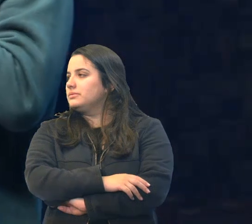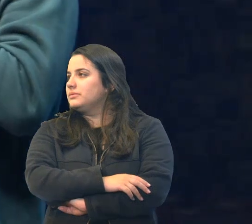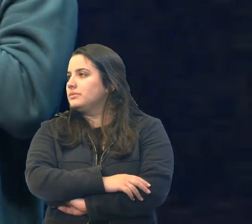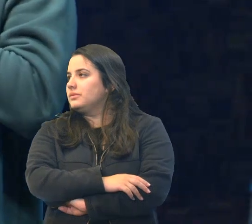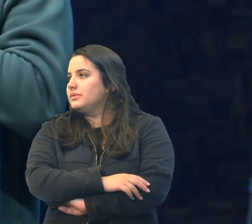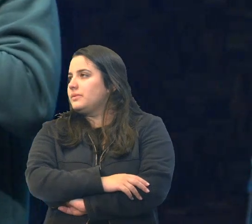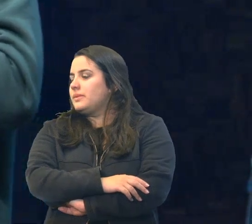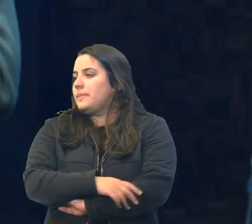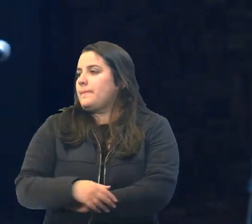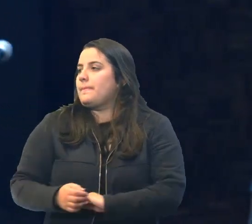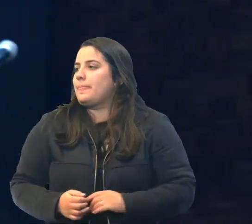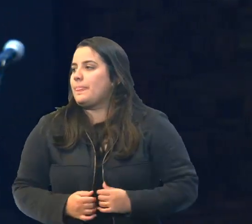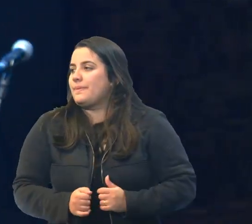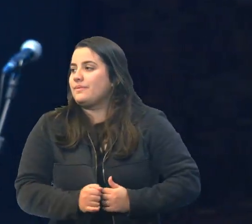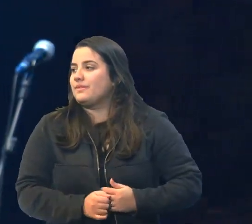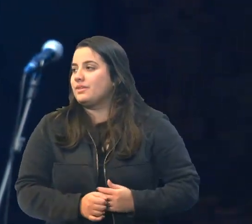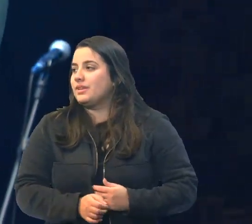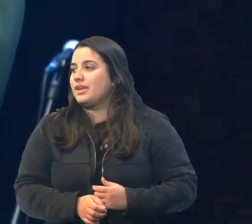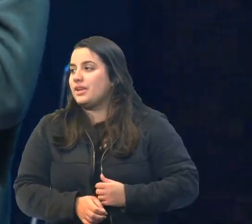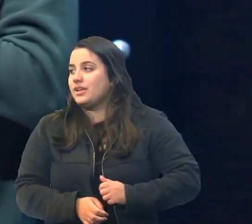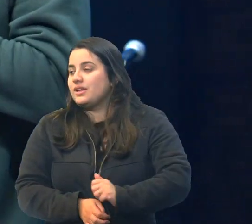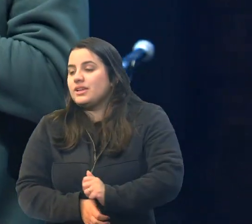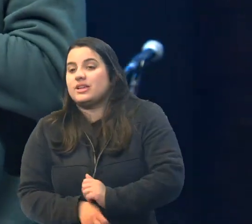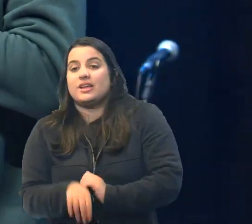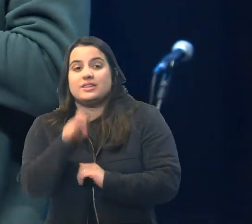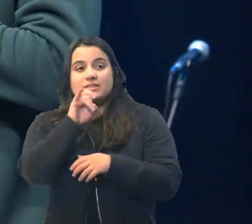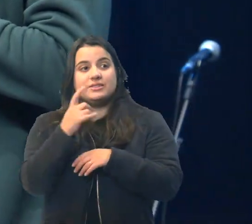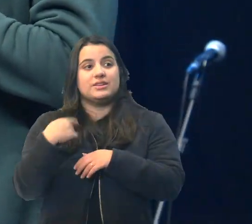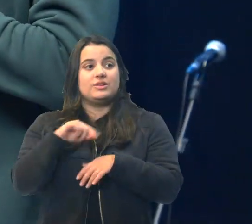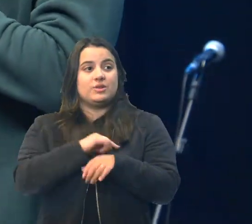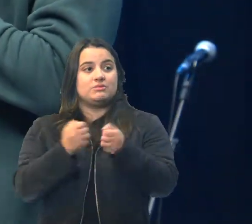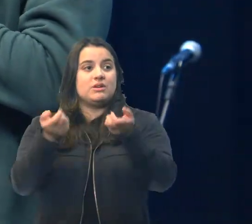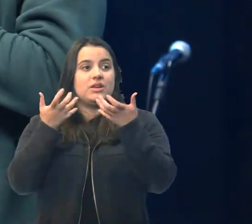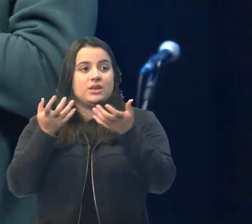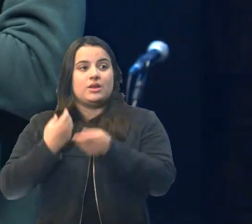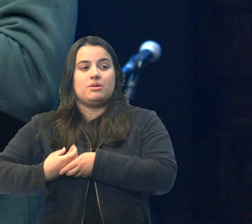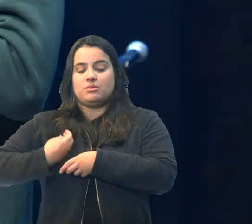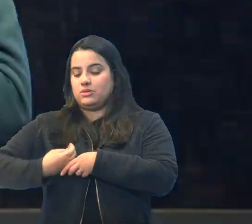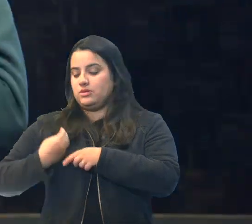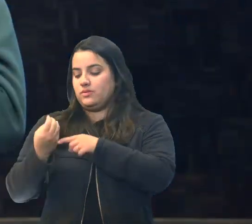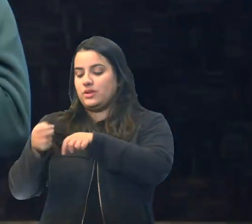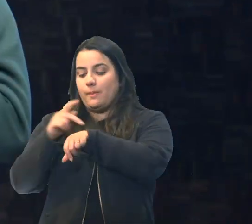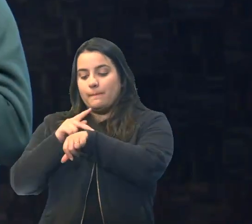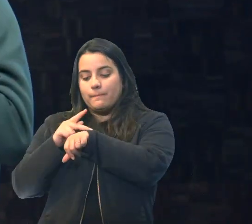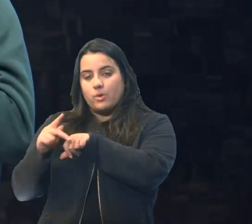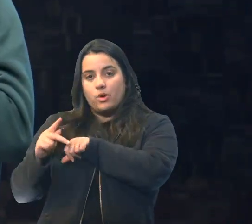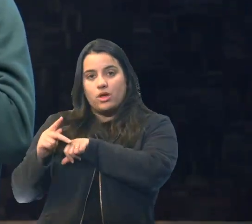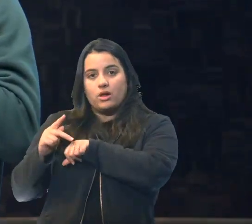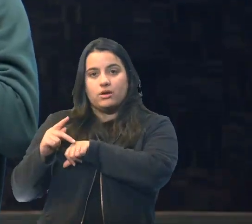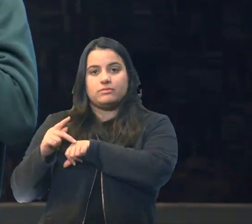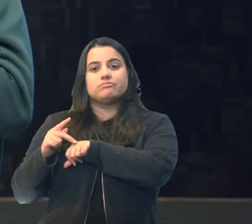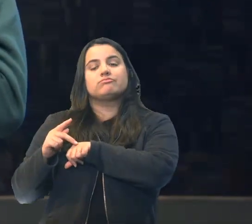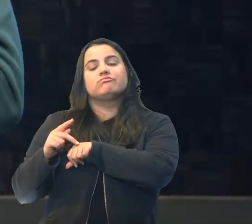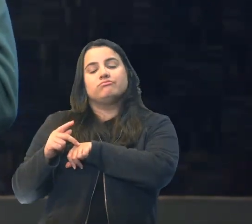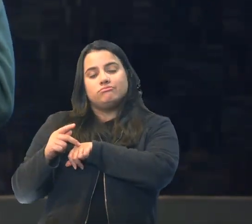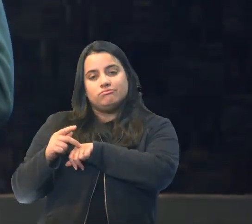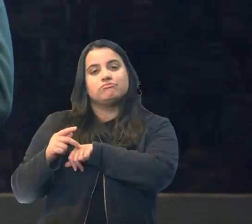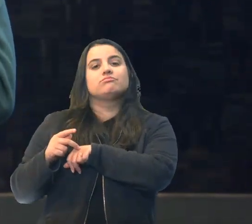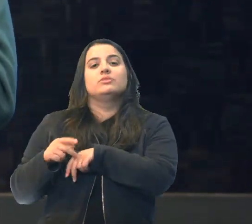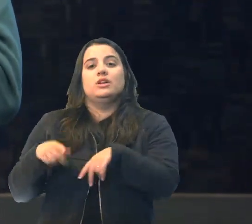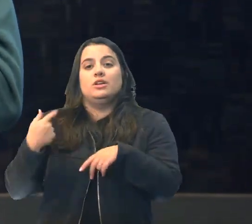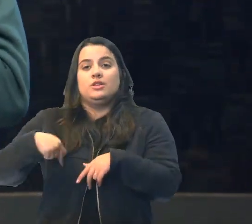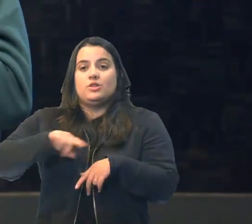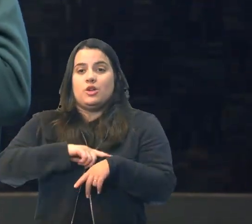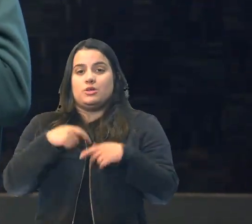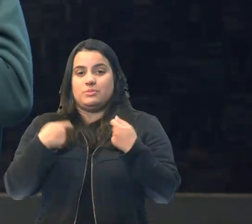A primeira coisa que, se nós queremos ter uma vida santa, ouvir a voz de Deus, é que a gente tem que parar um